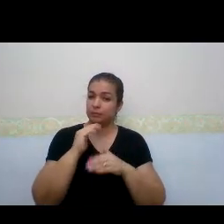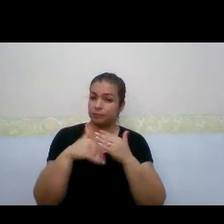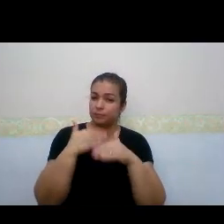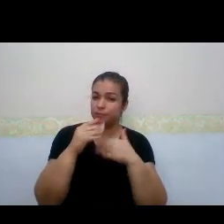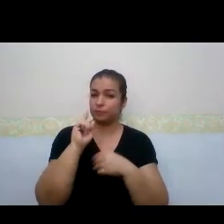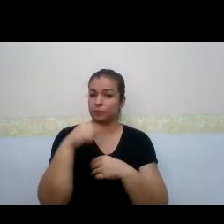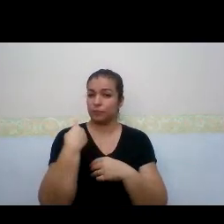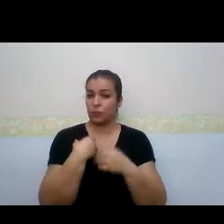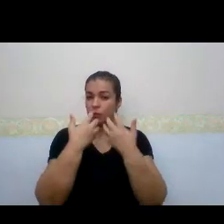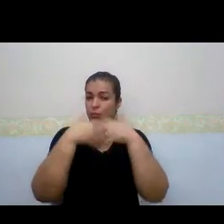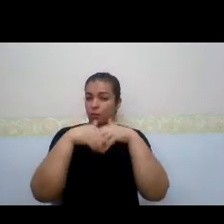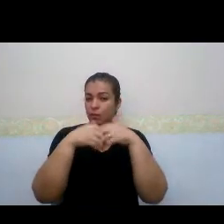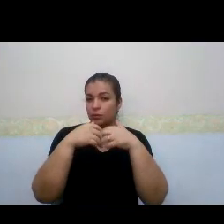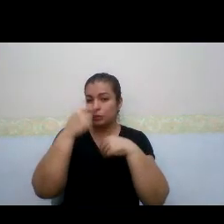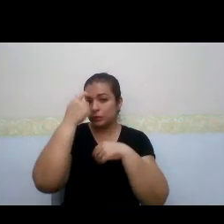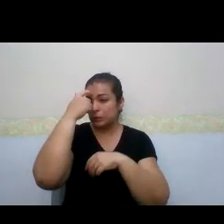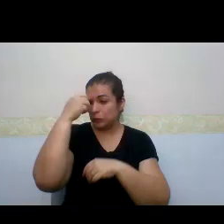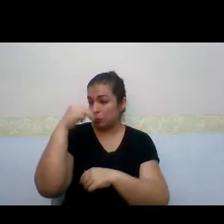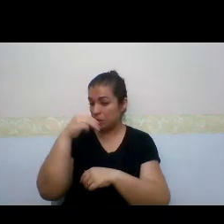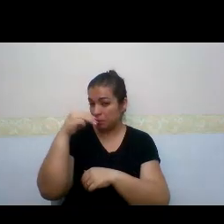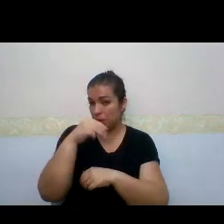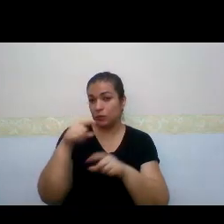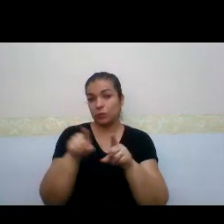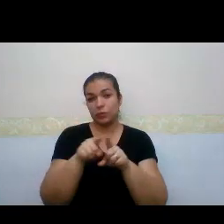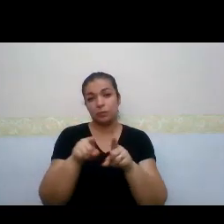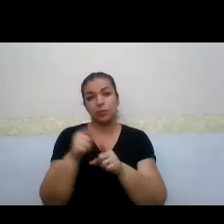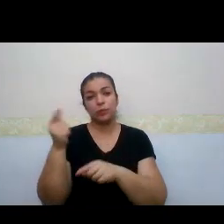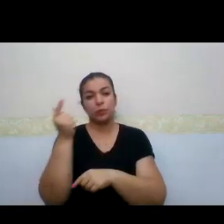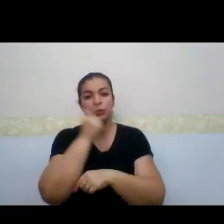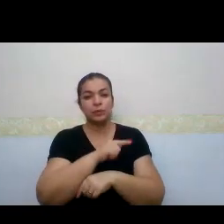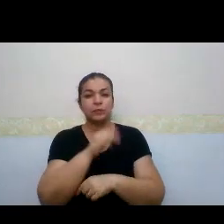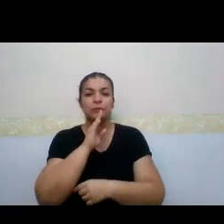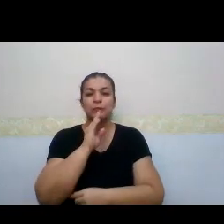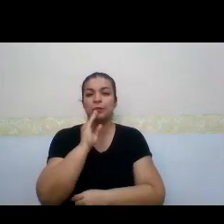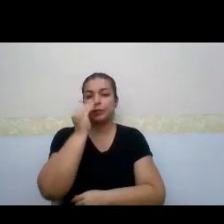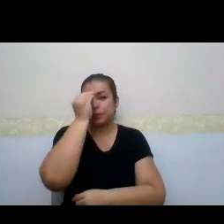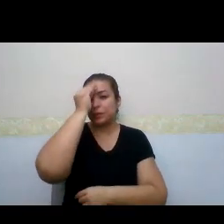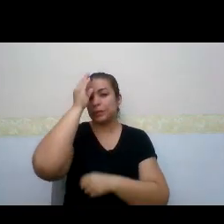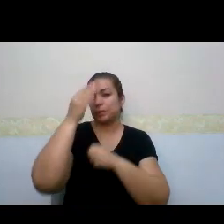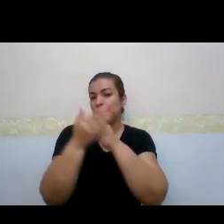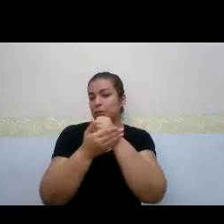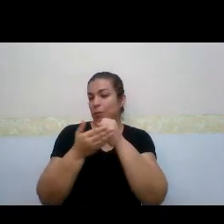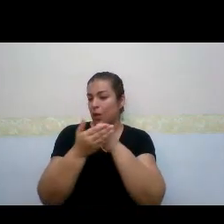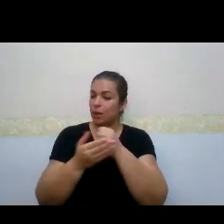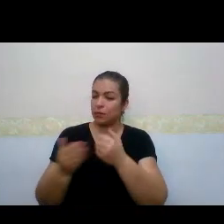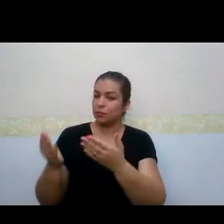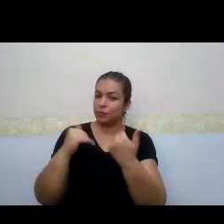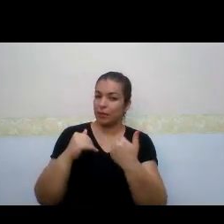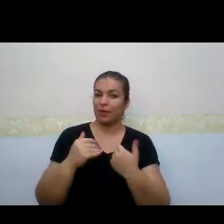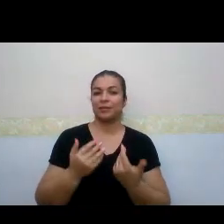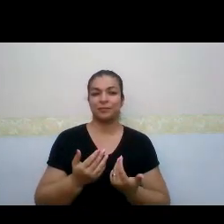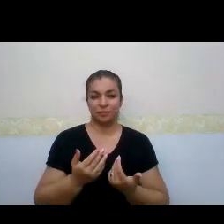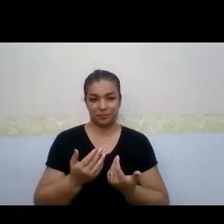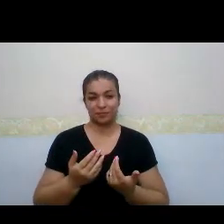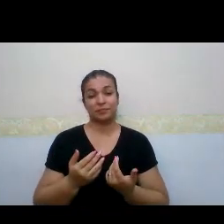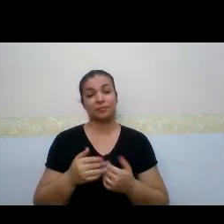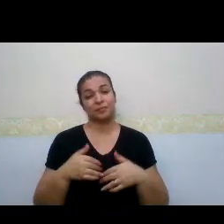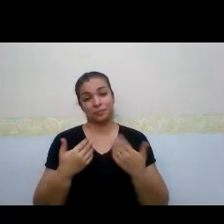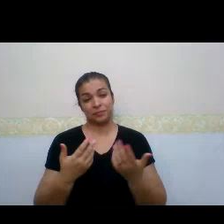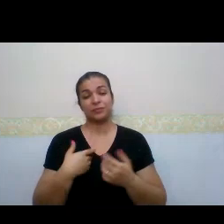nosso raciocínio matemático e adquirindo conhecimentos básicos, né? E fala